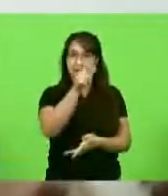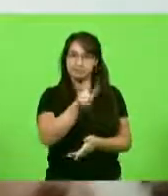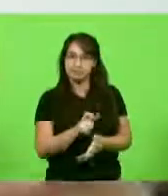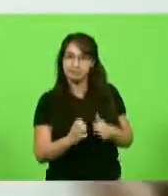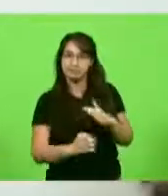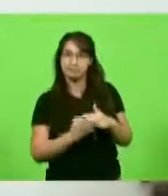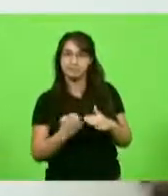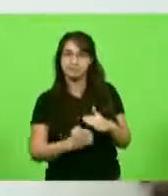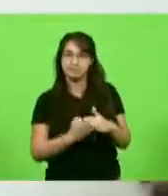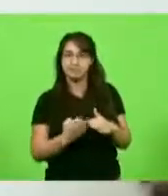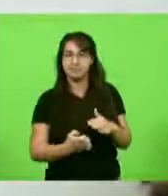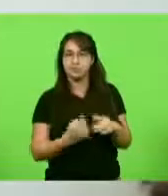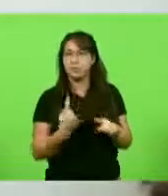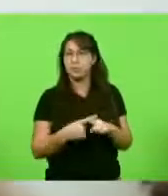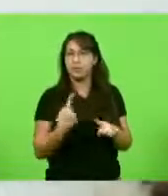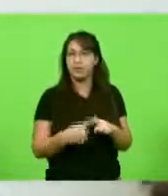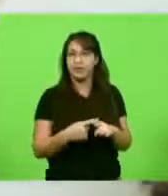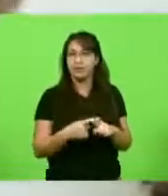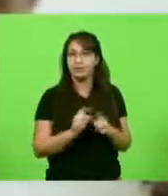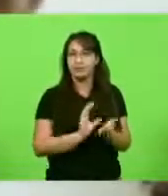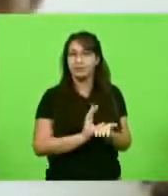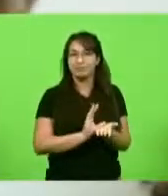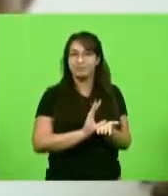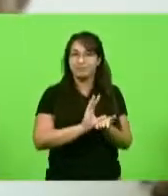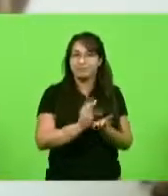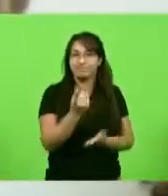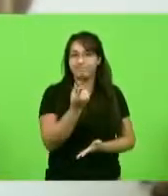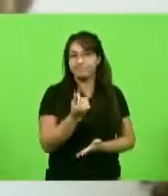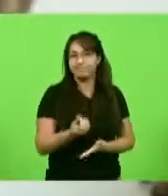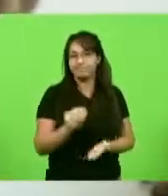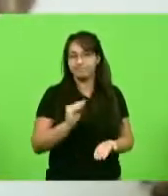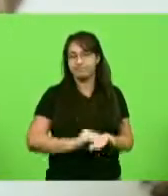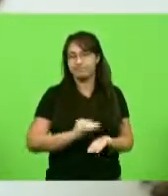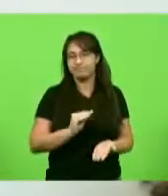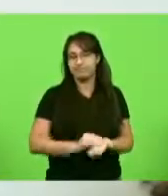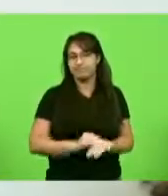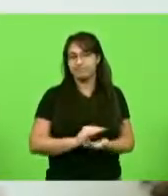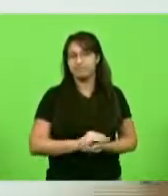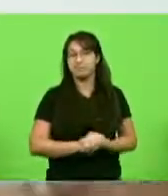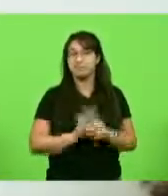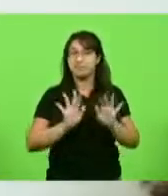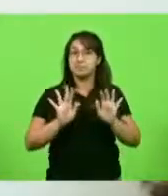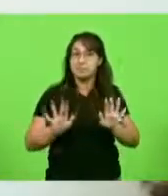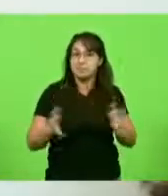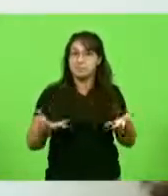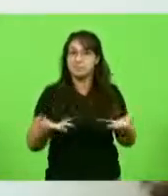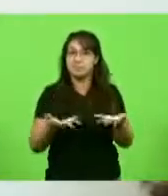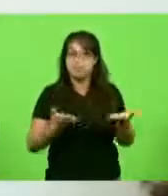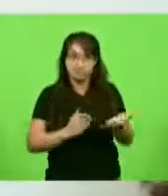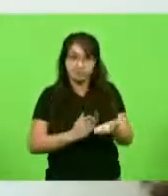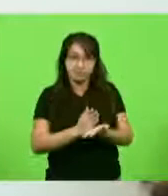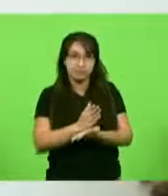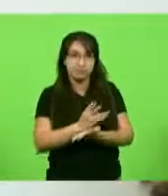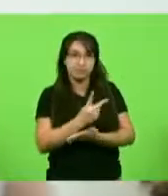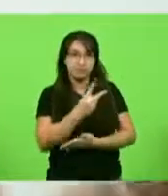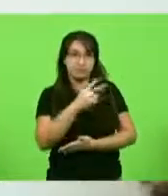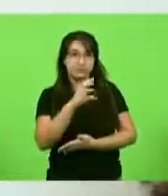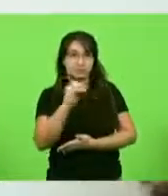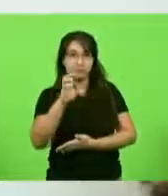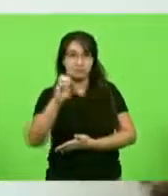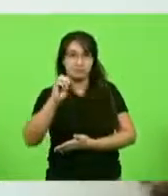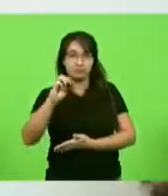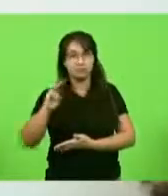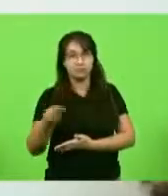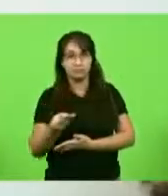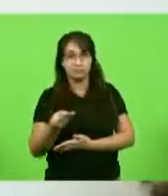microempresário, porque não tem dinheiro. Mas nós estamos aprovando agora 200 milhões para 470,